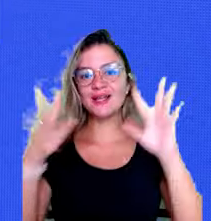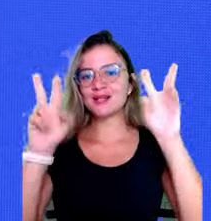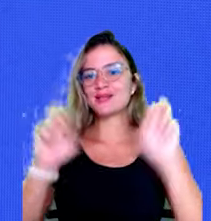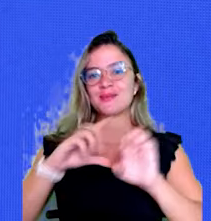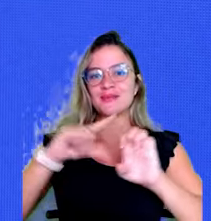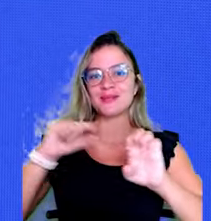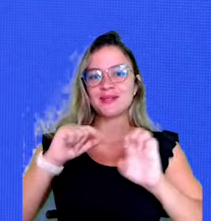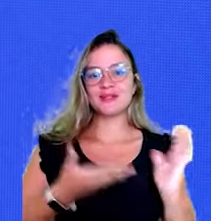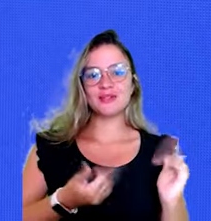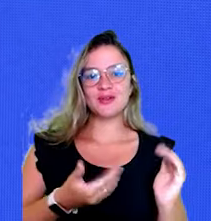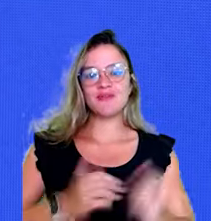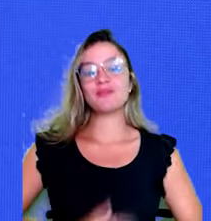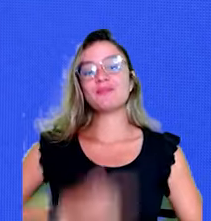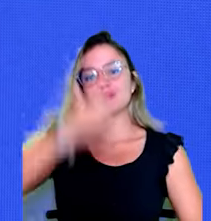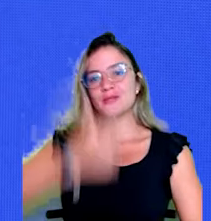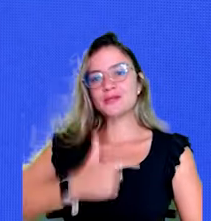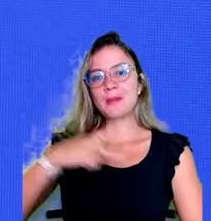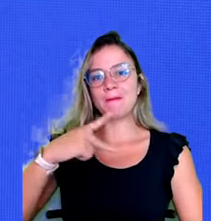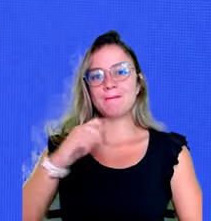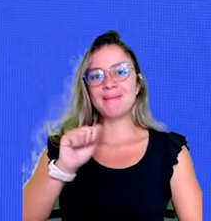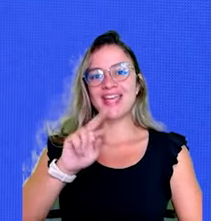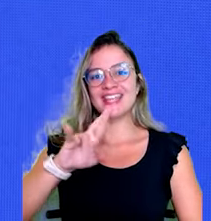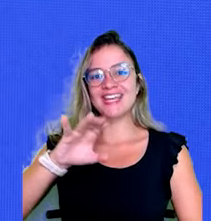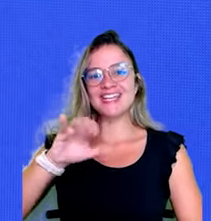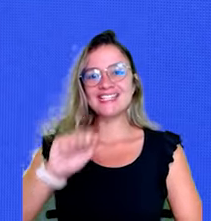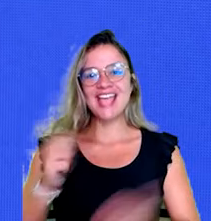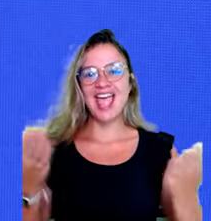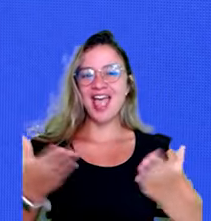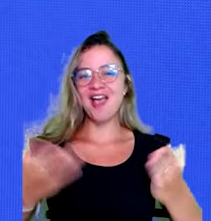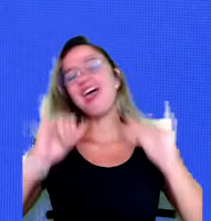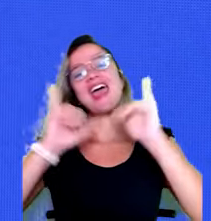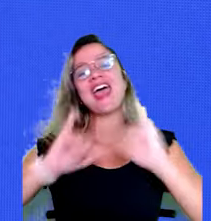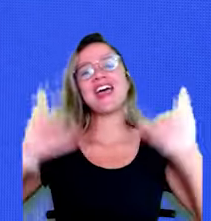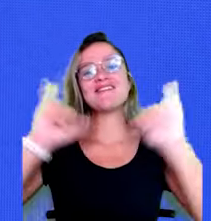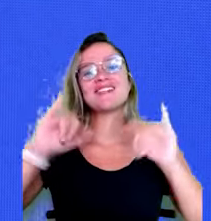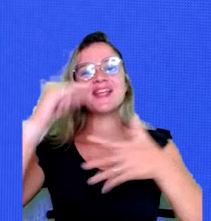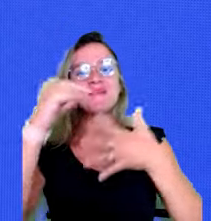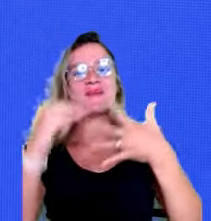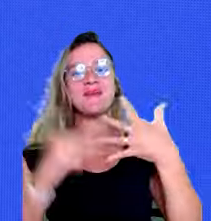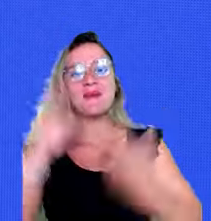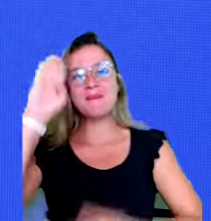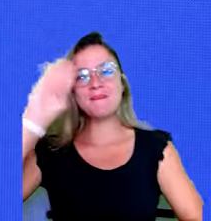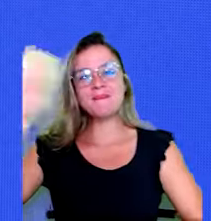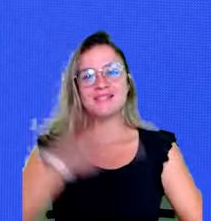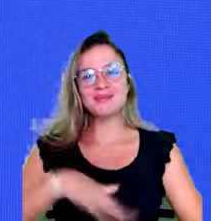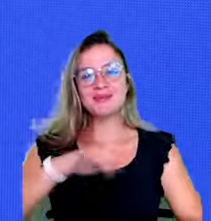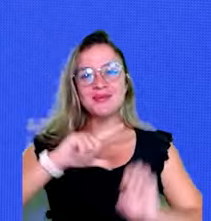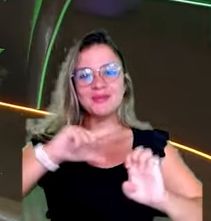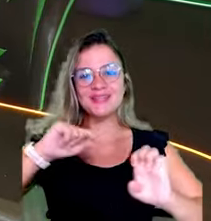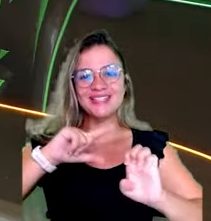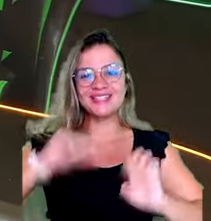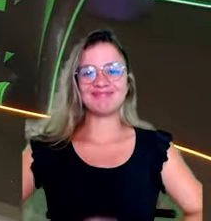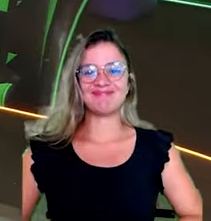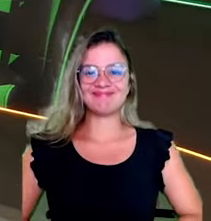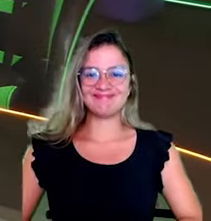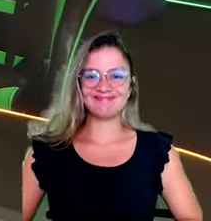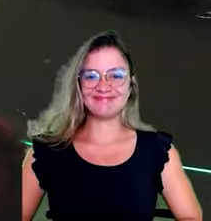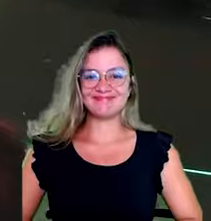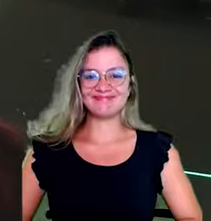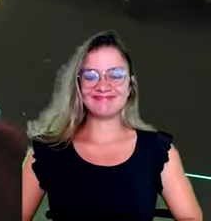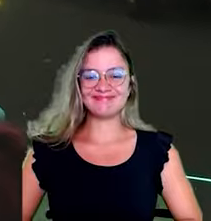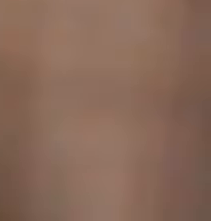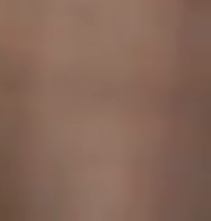Patrícia Gonzalez e aqui você fica por dentro das principais notícias do universo empreendedor.